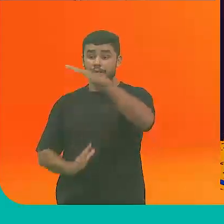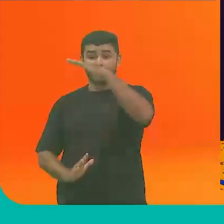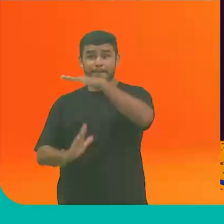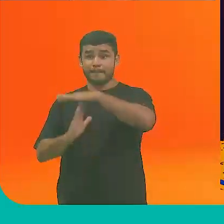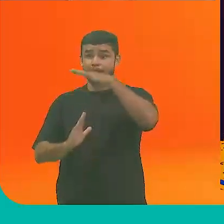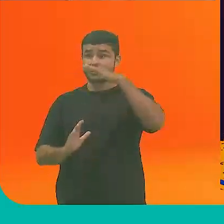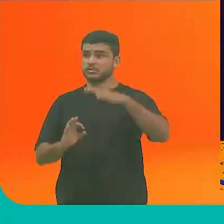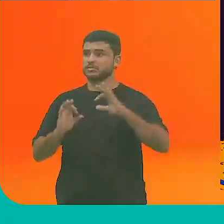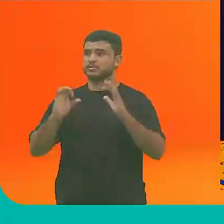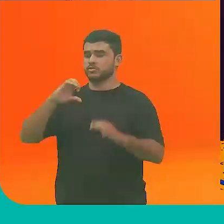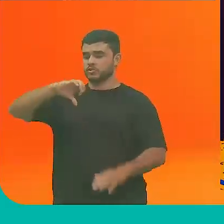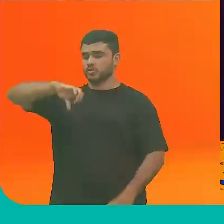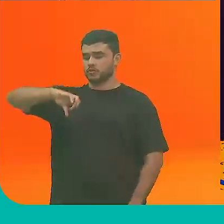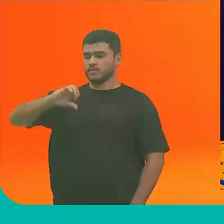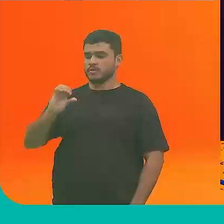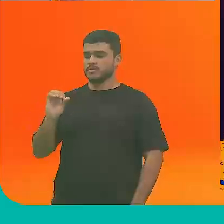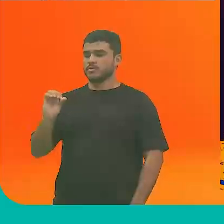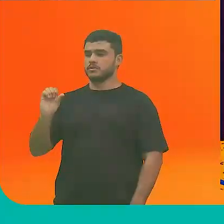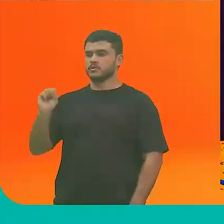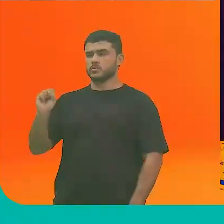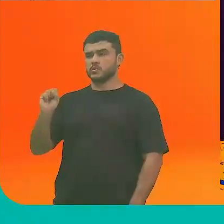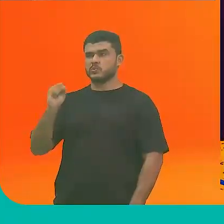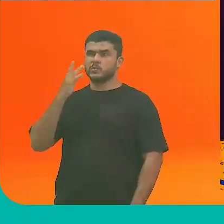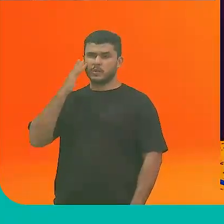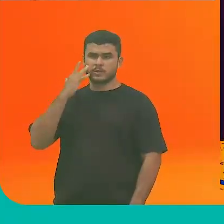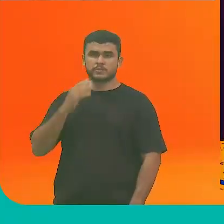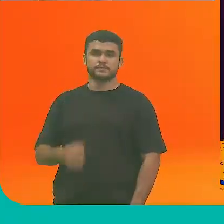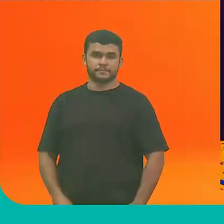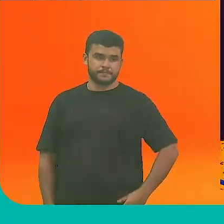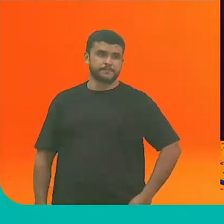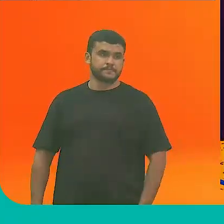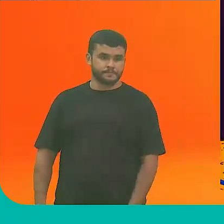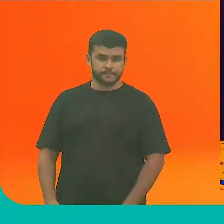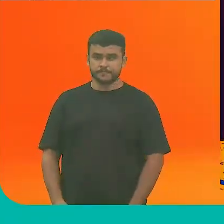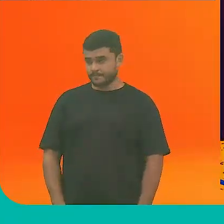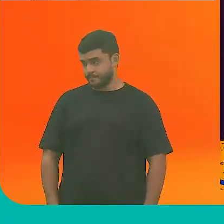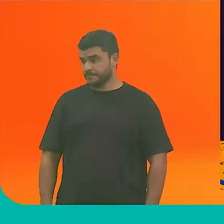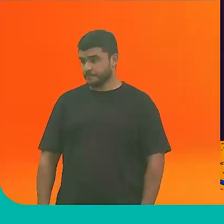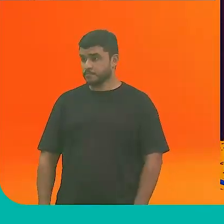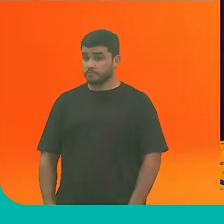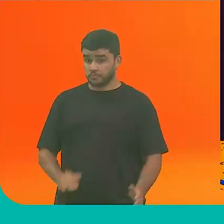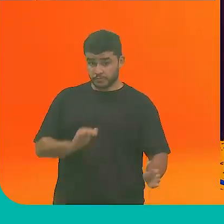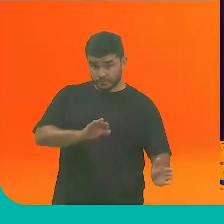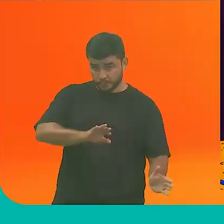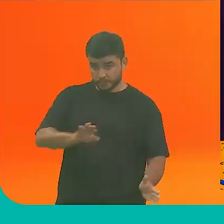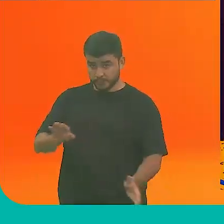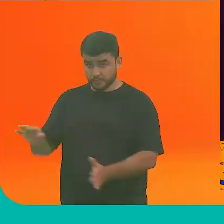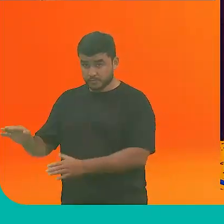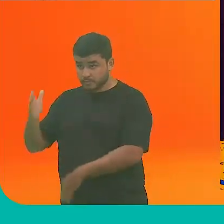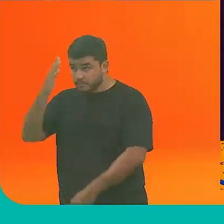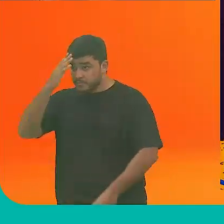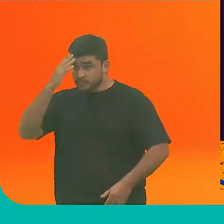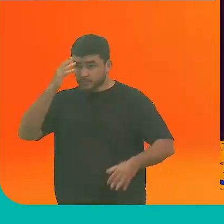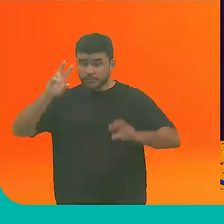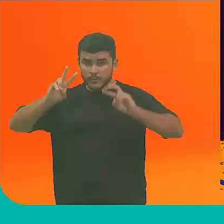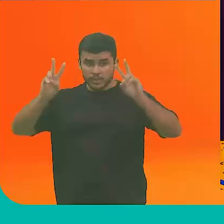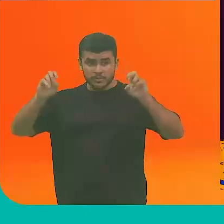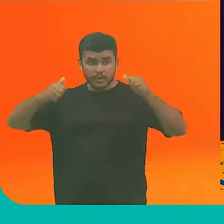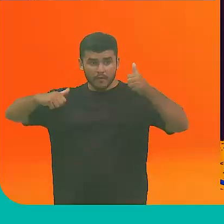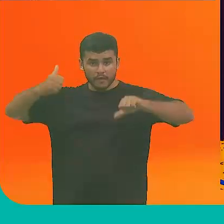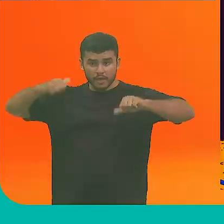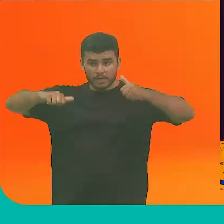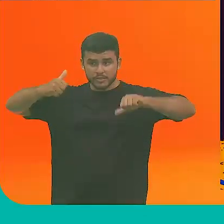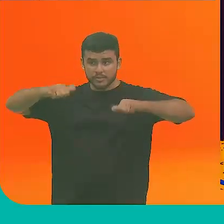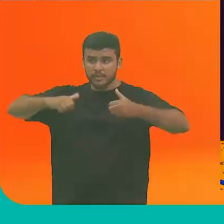bora lá. Hoje nós vamos trabalhar um assunto que, na minha opinião, é um dos que